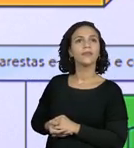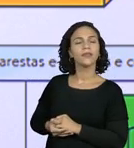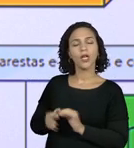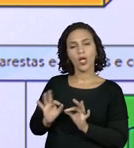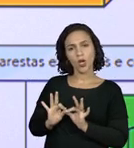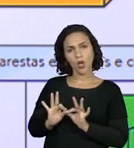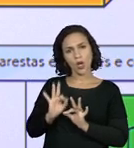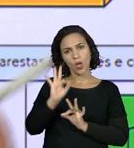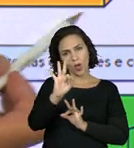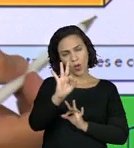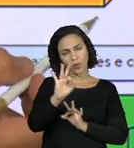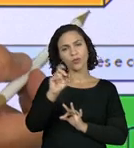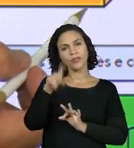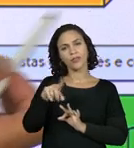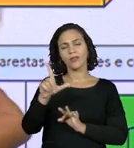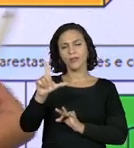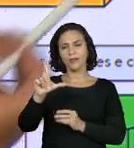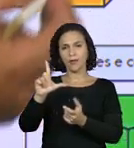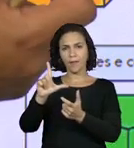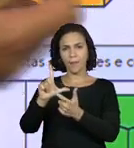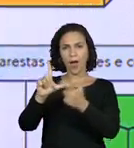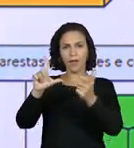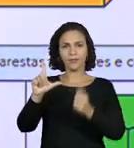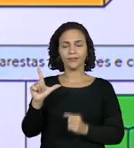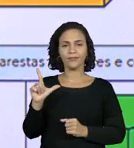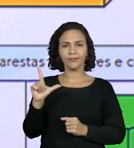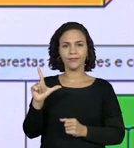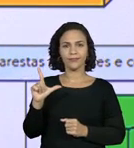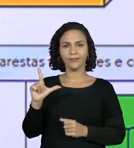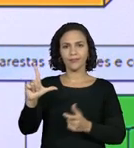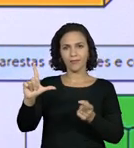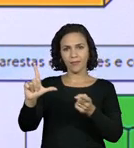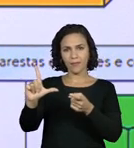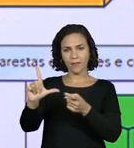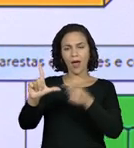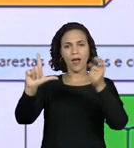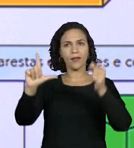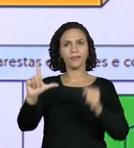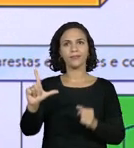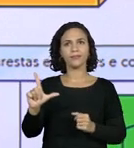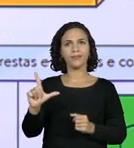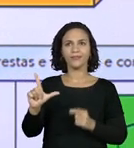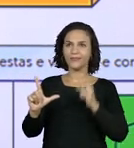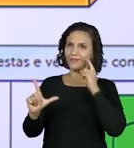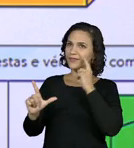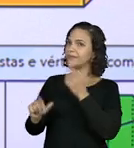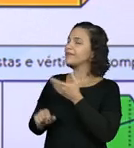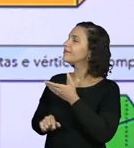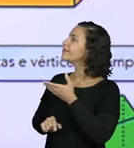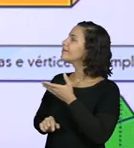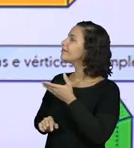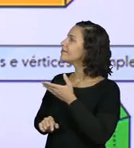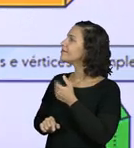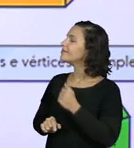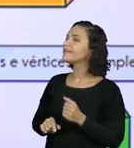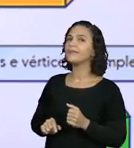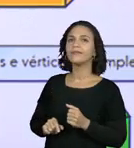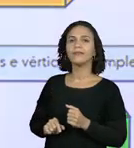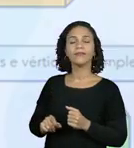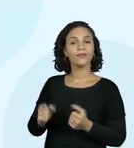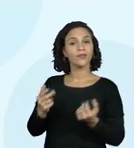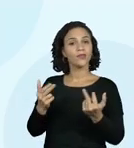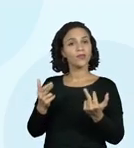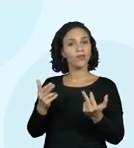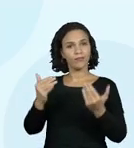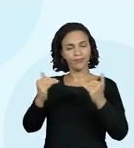chama vértice. Uma base aqui, o vértice também. Estão vendo? Nas figuras de baixo, a mesma coisa. Ó.